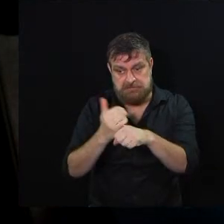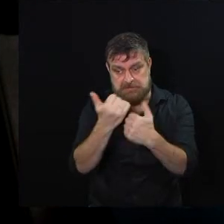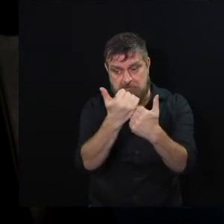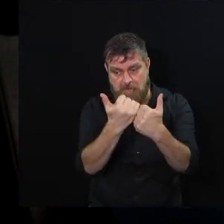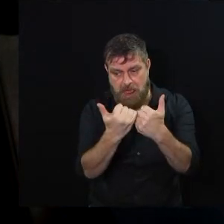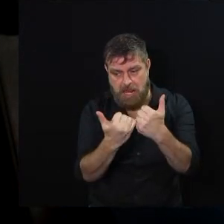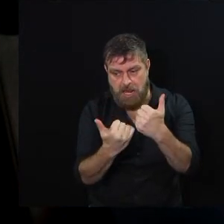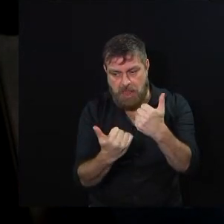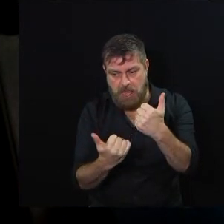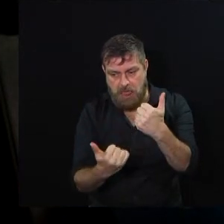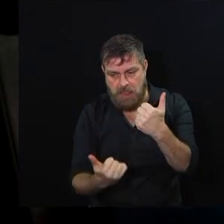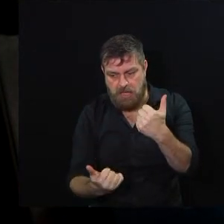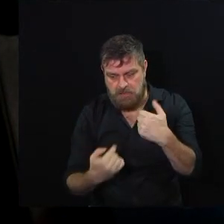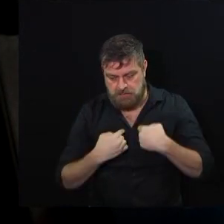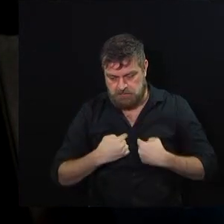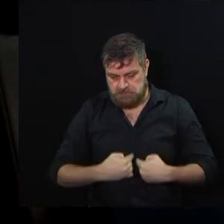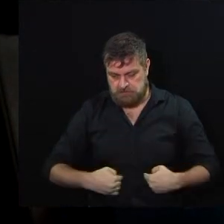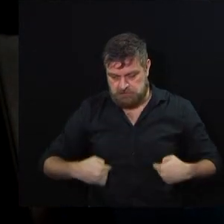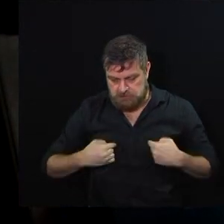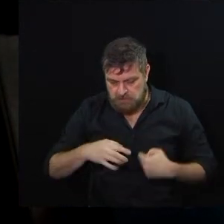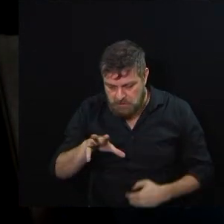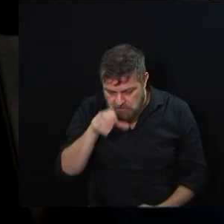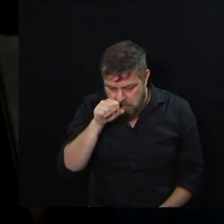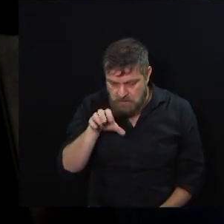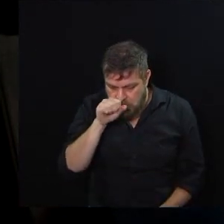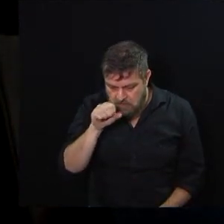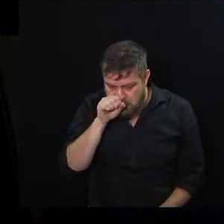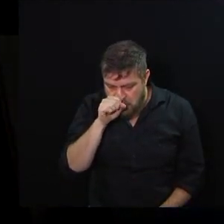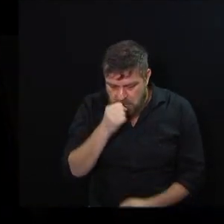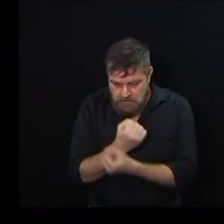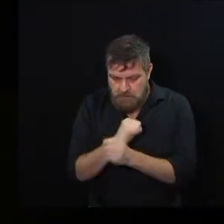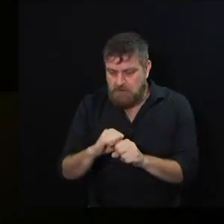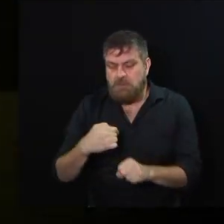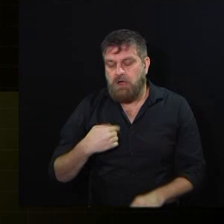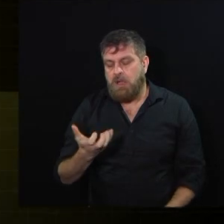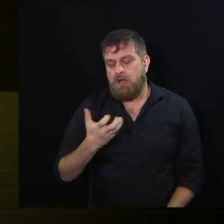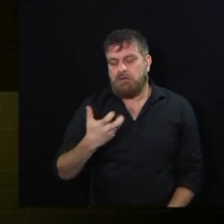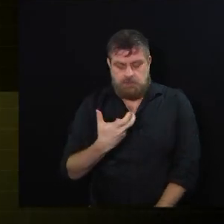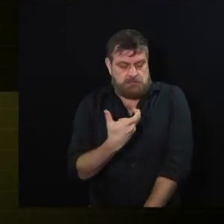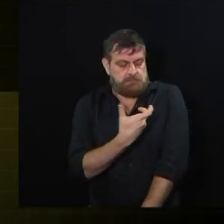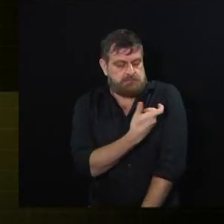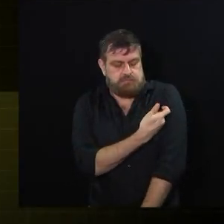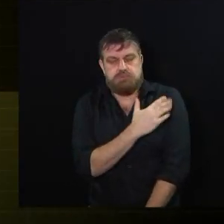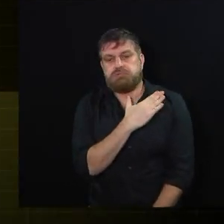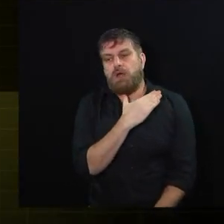muita dificuldade para respirar, eu iria preferir a eutanásia.